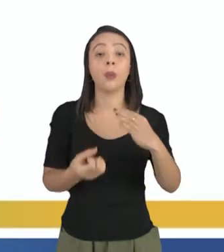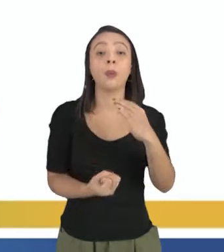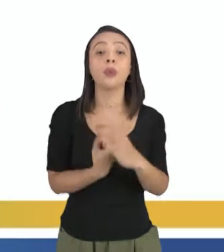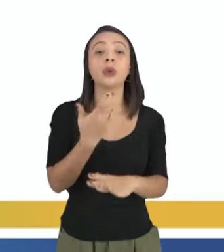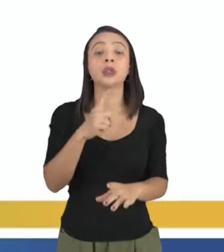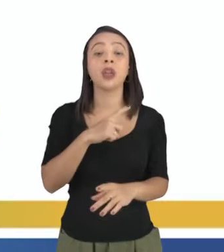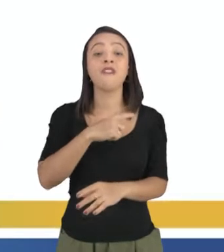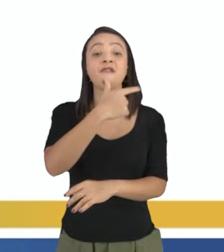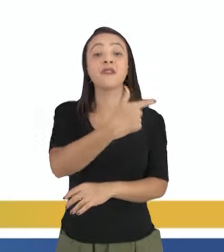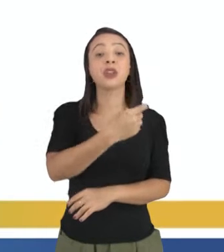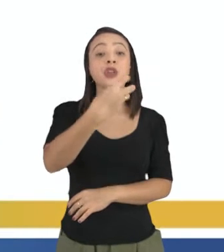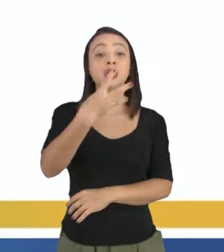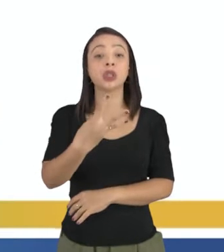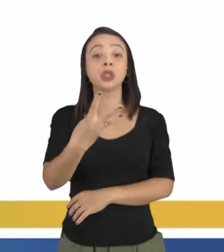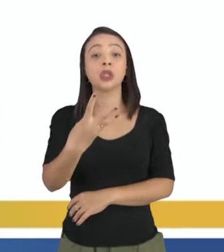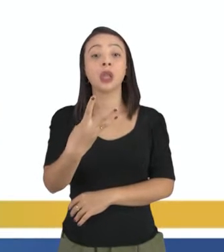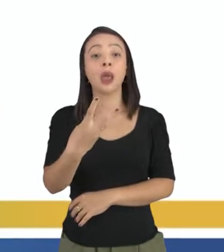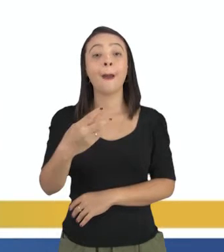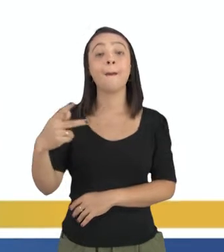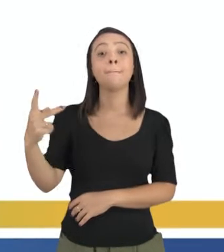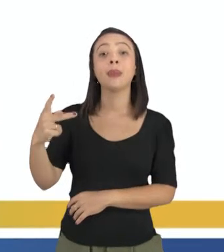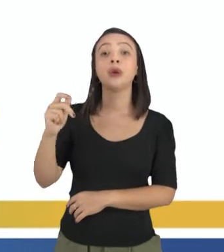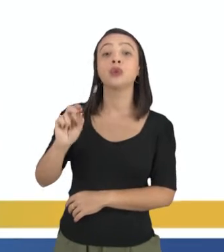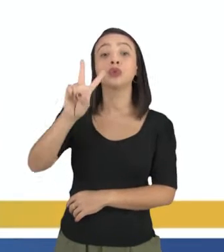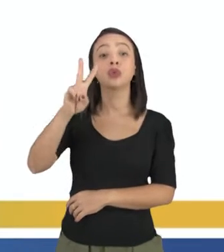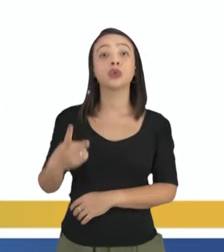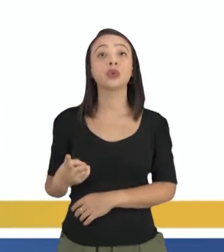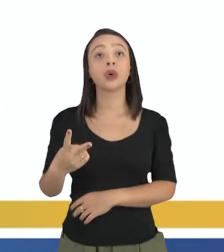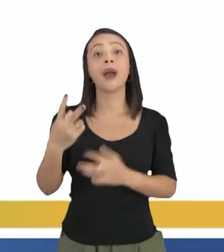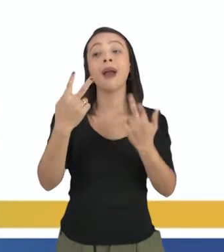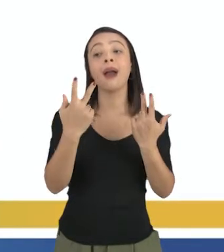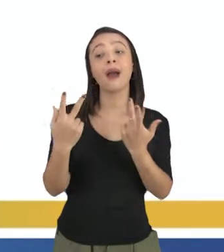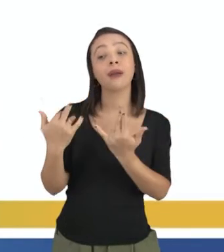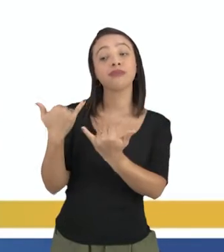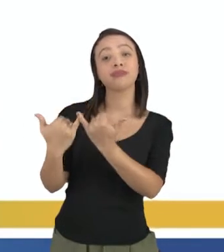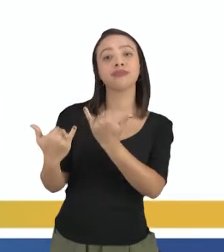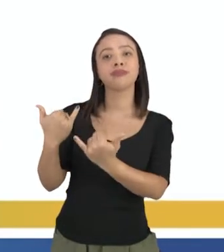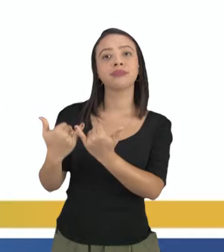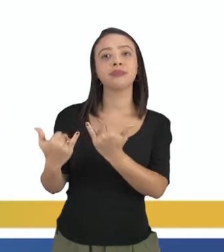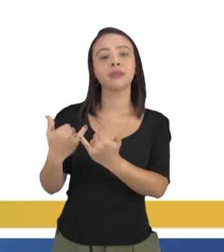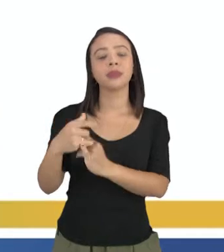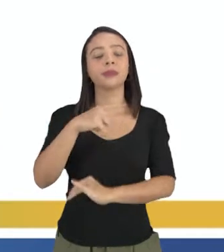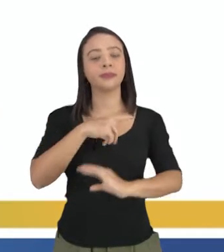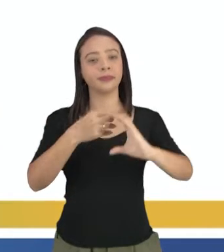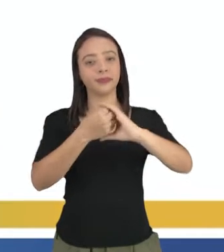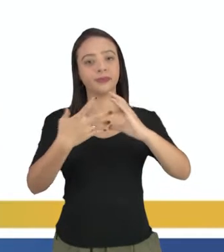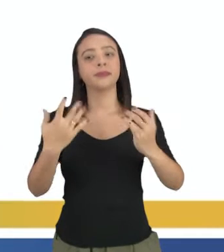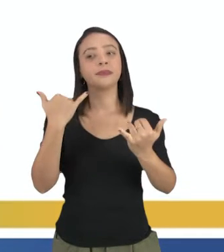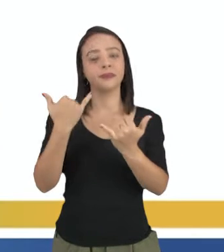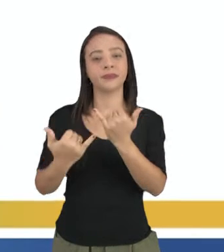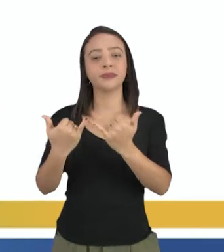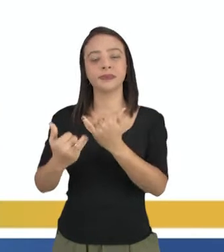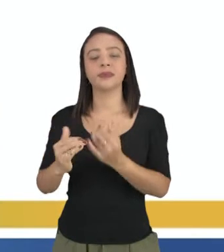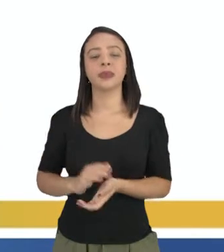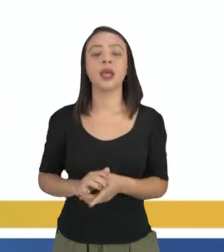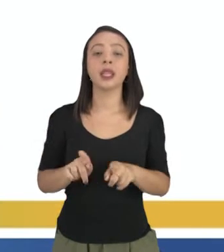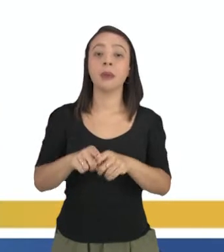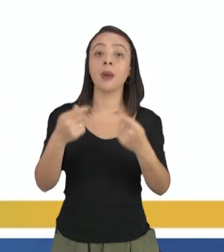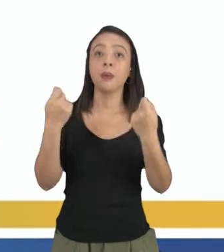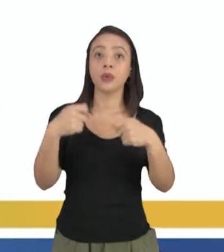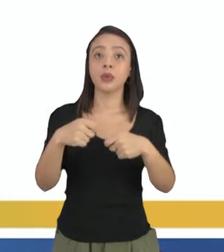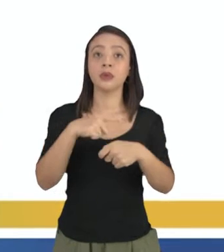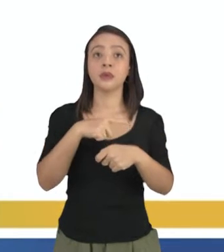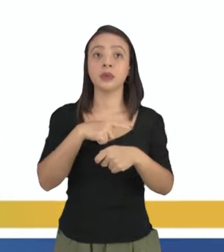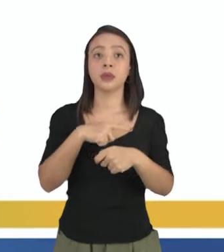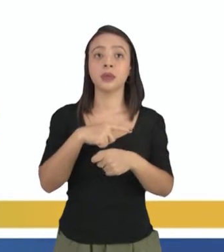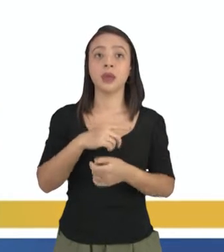pares de cromossomos homólogos, que trazem genes para as mesmas características e podem trazer alelos